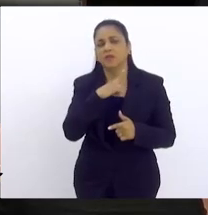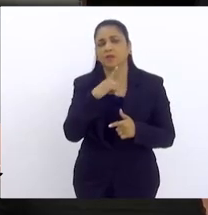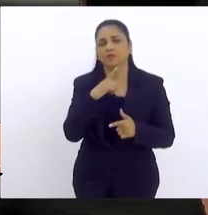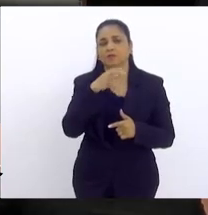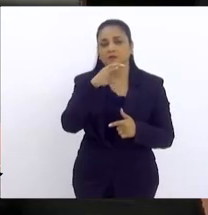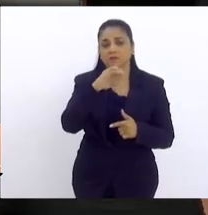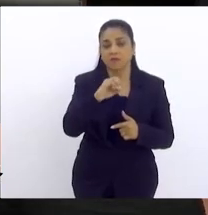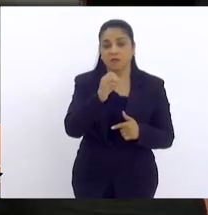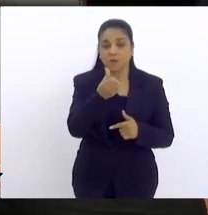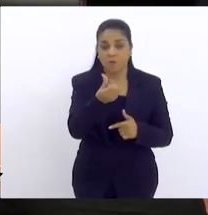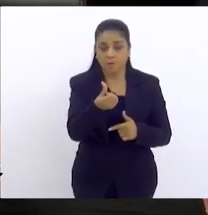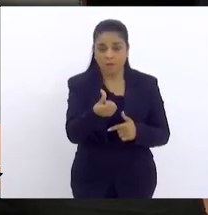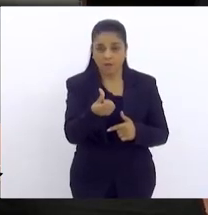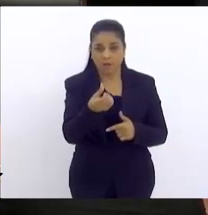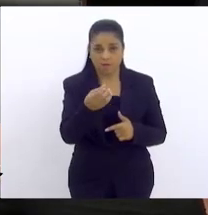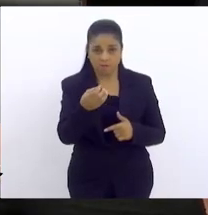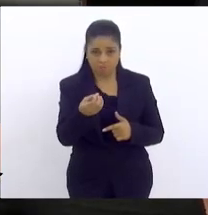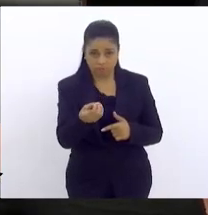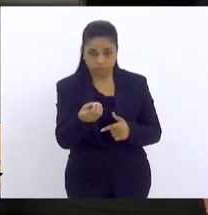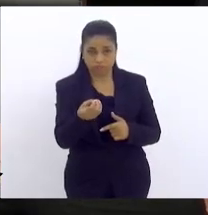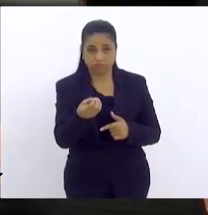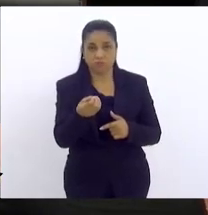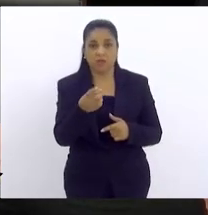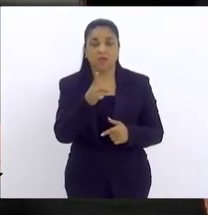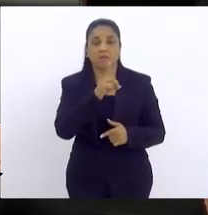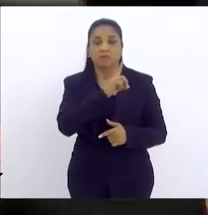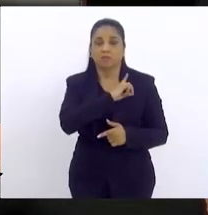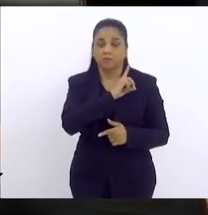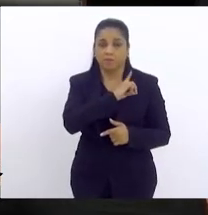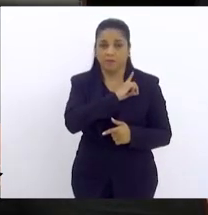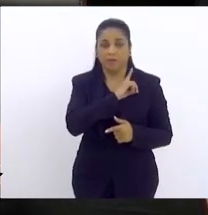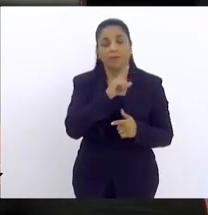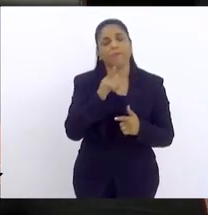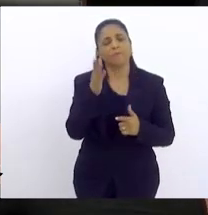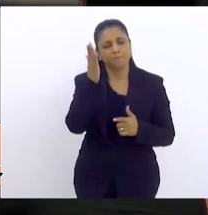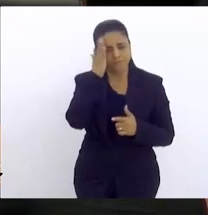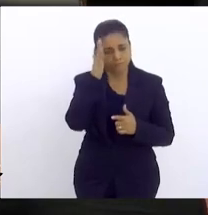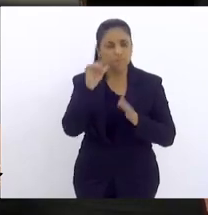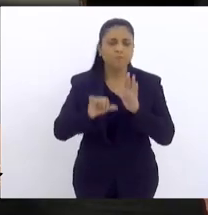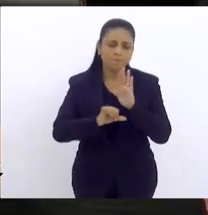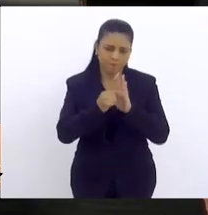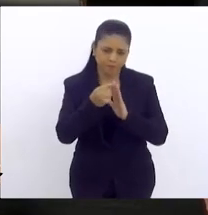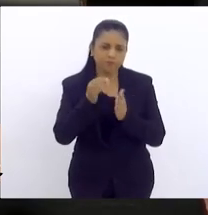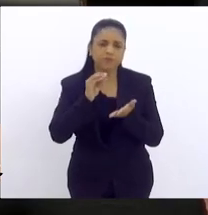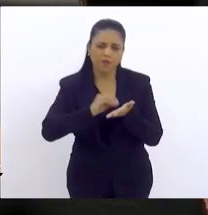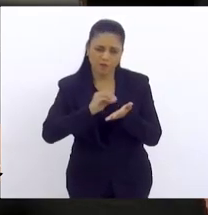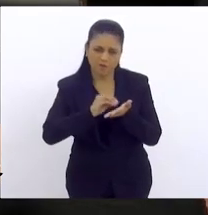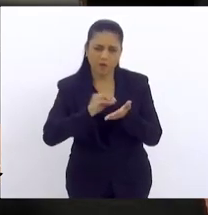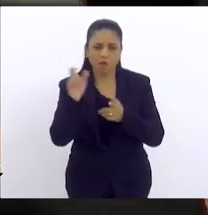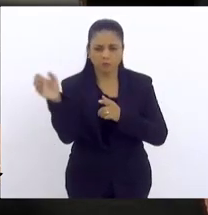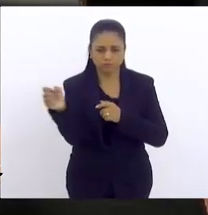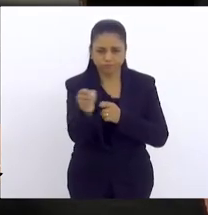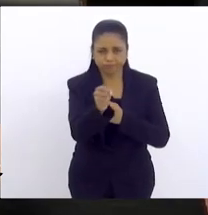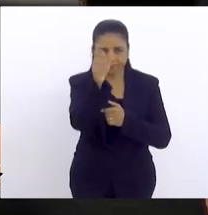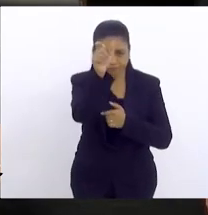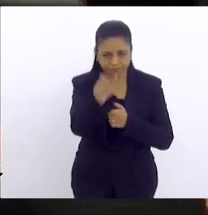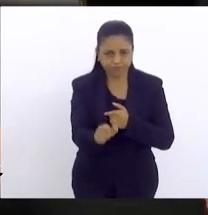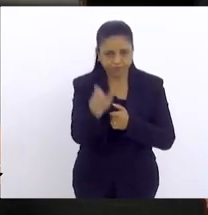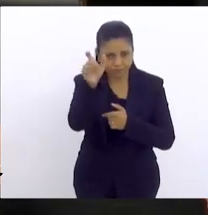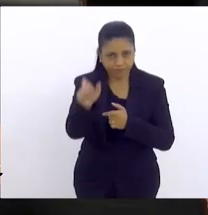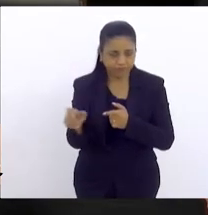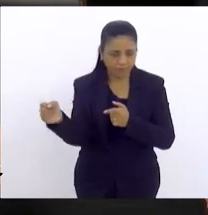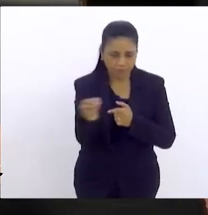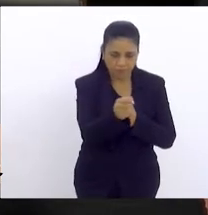DP com relação primeiro eu sei que o efetivo precisa nem falar né Isso aí é em qualquer